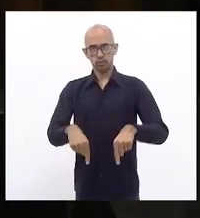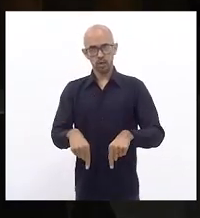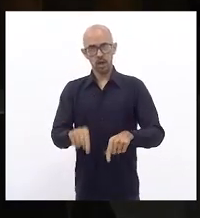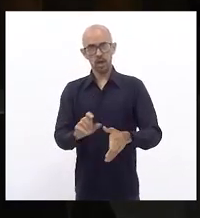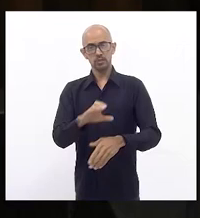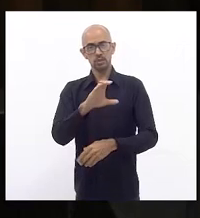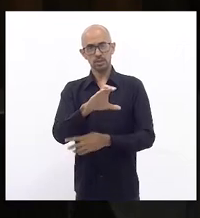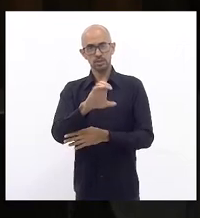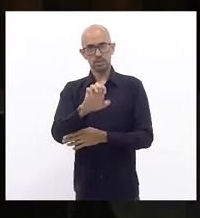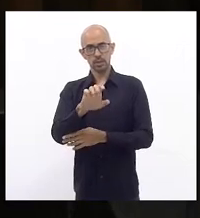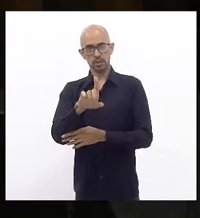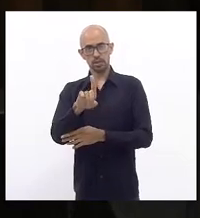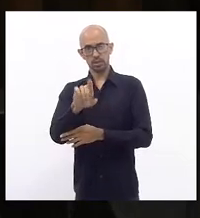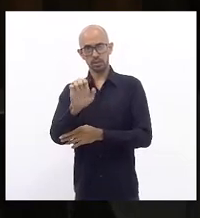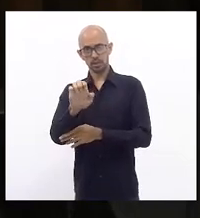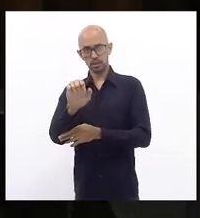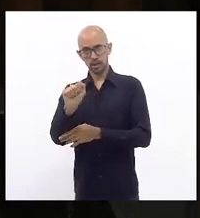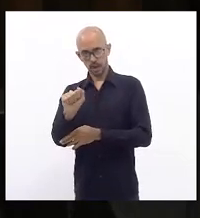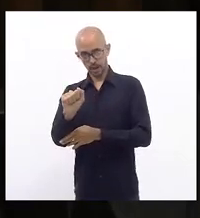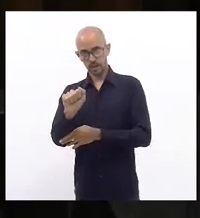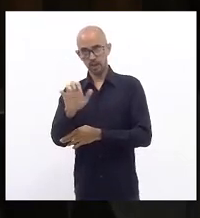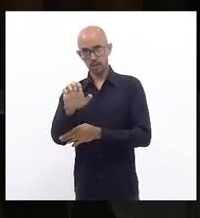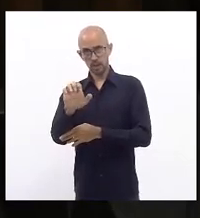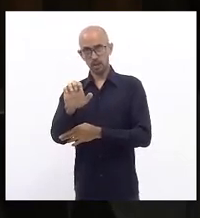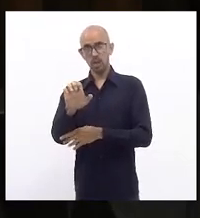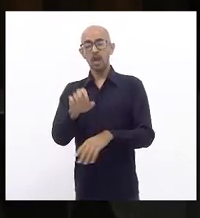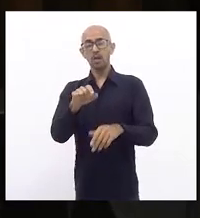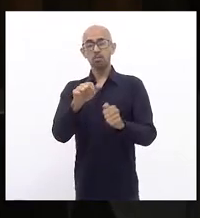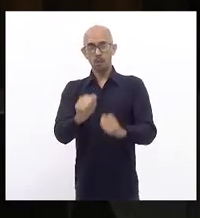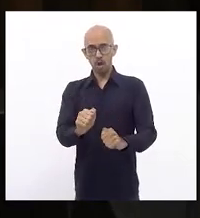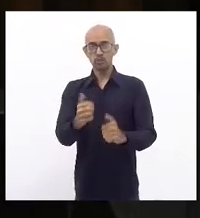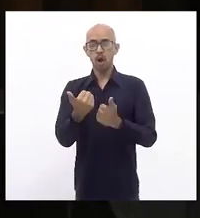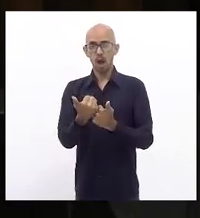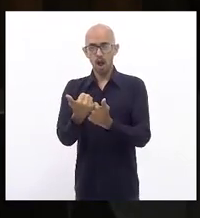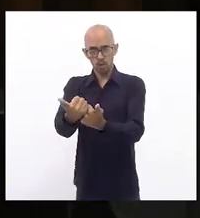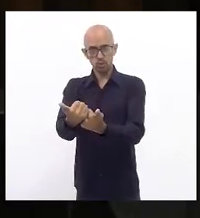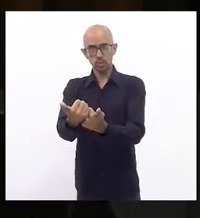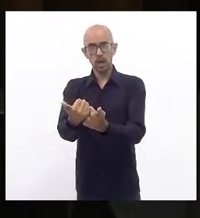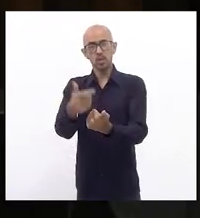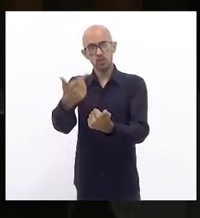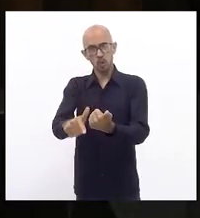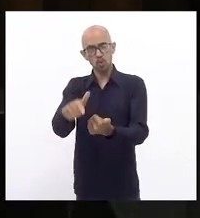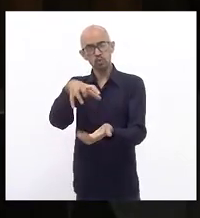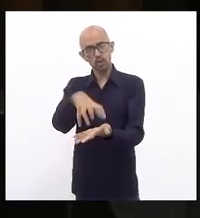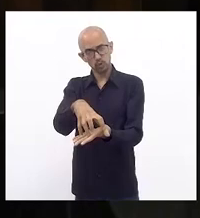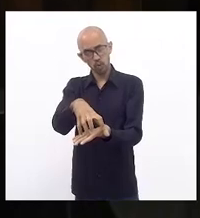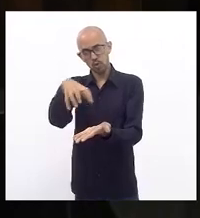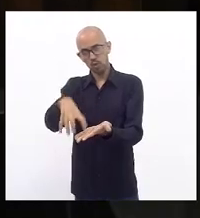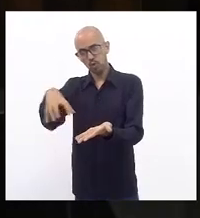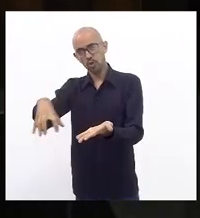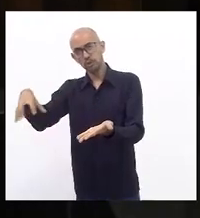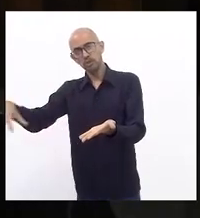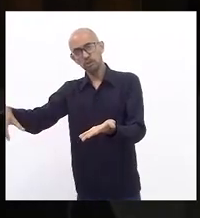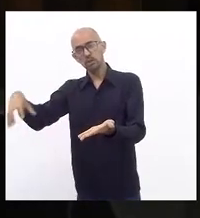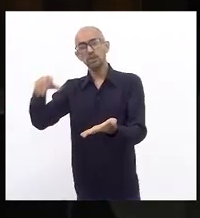SEDAI possam estar ajudando em outras áreas, como sempre